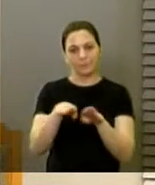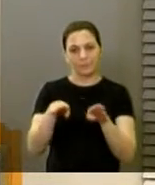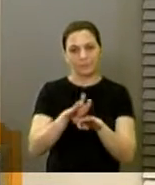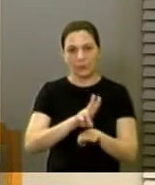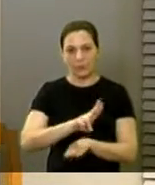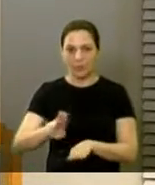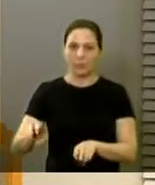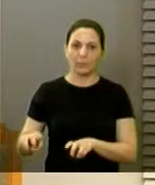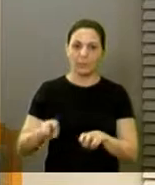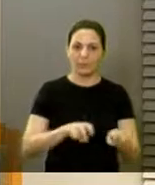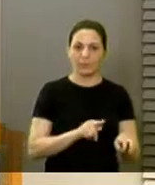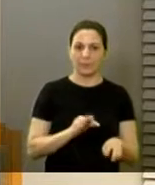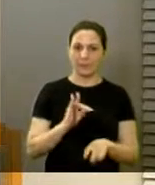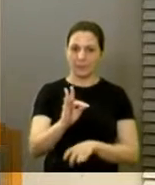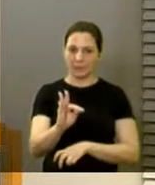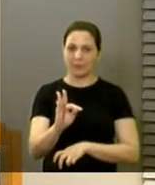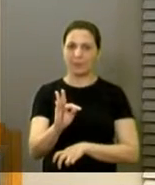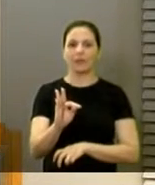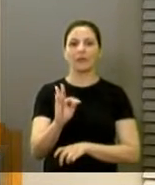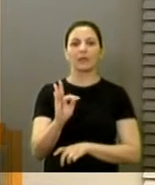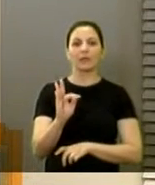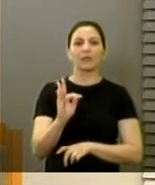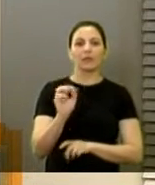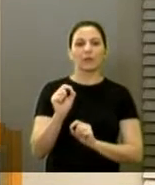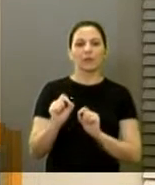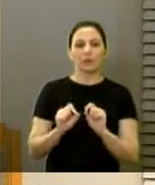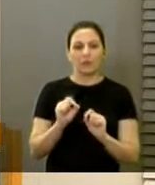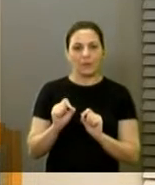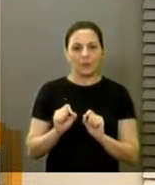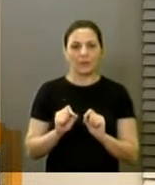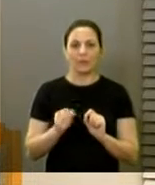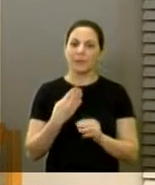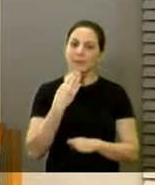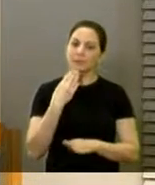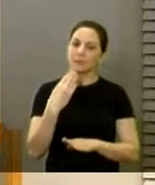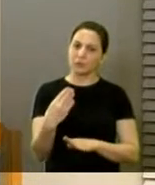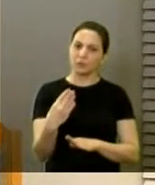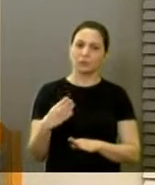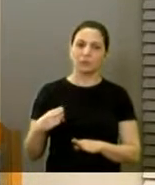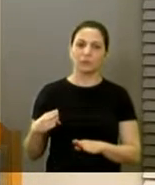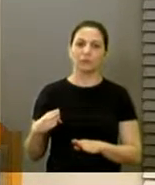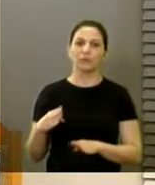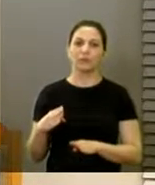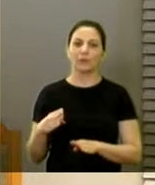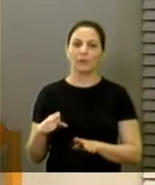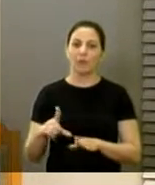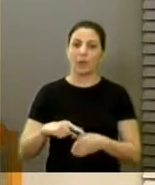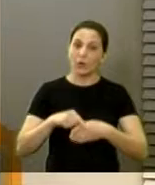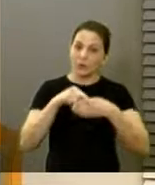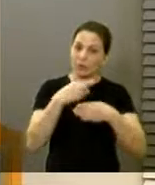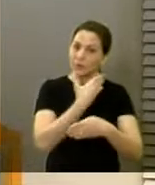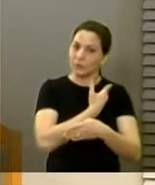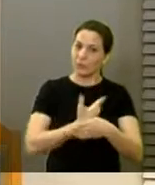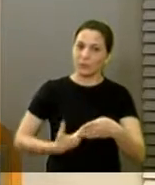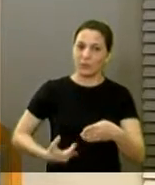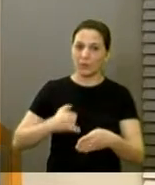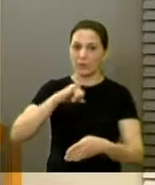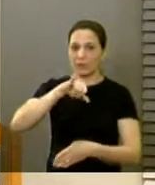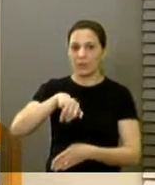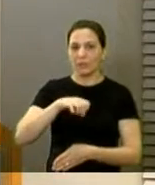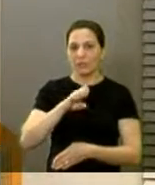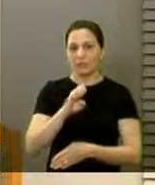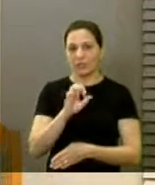nome da bancada do partido dos trabalhadores o pedido nosso para o líder do governo jeferson